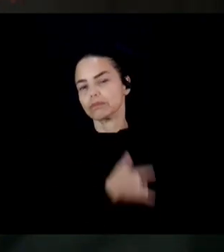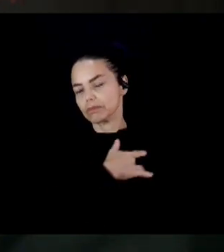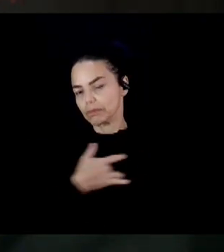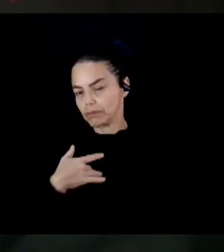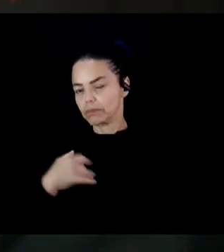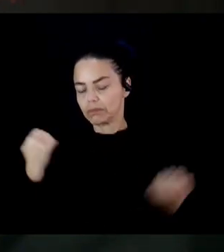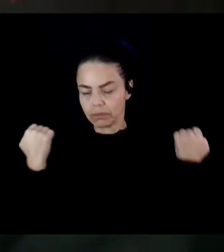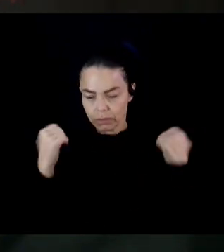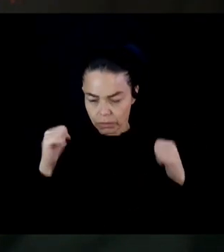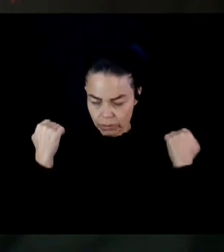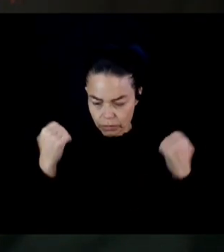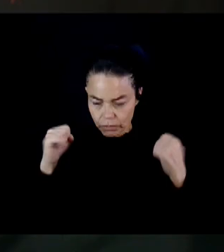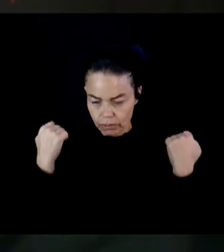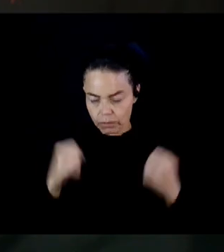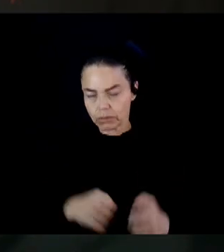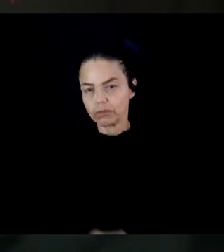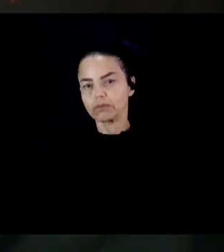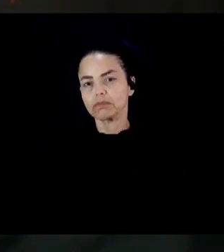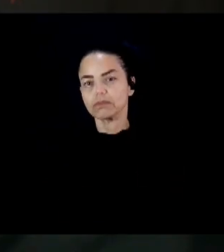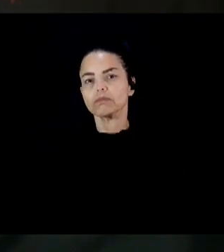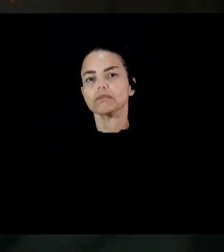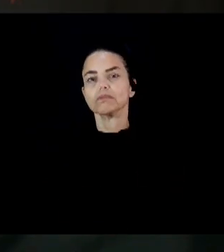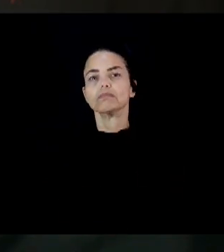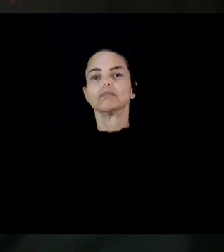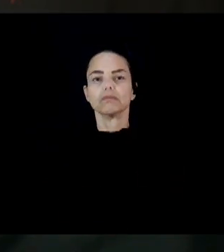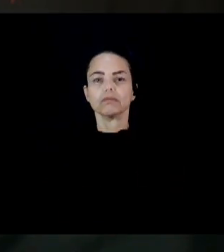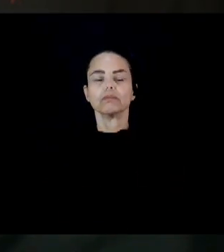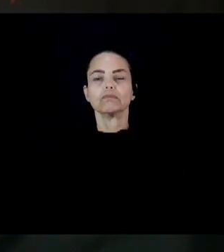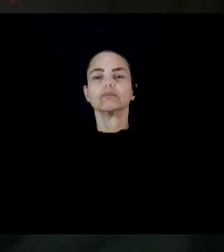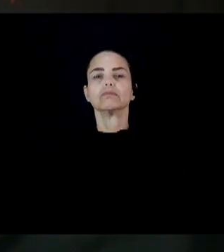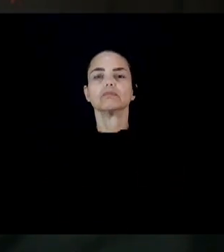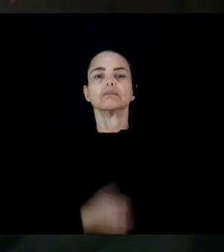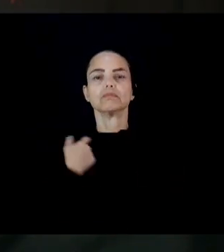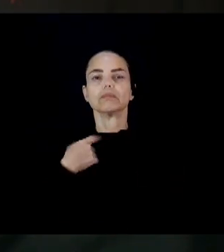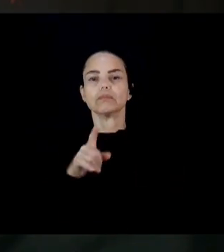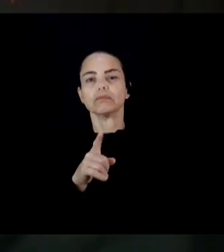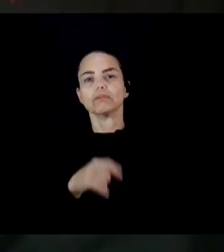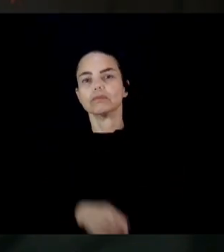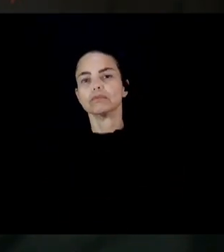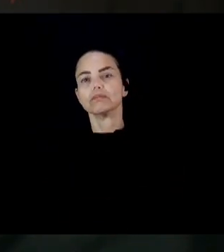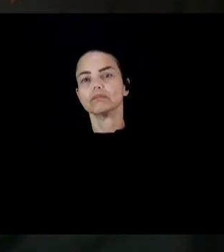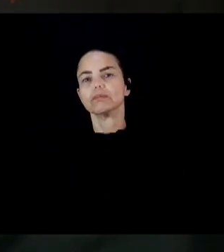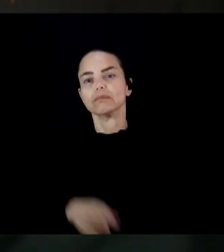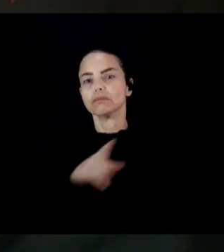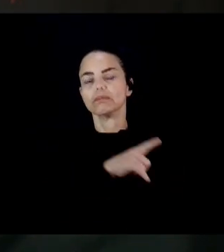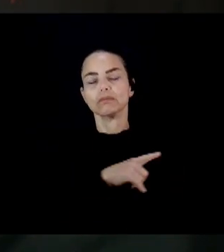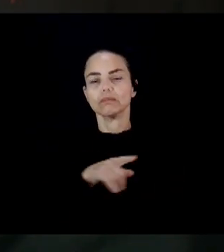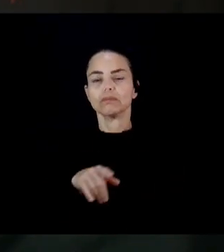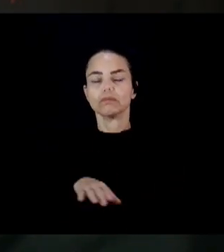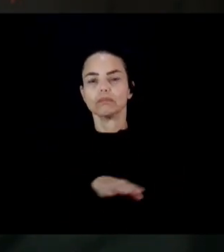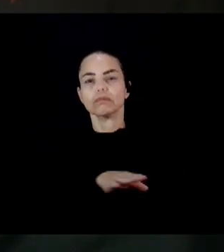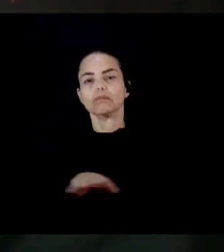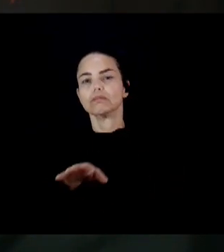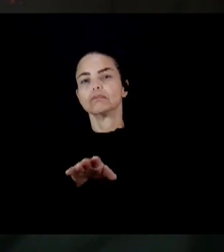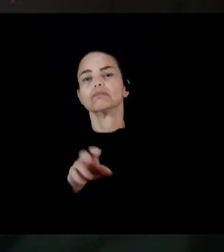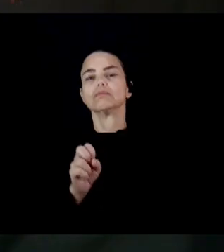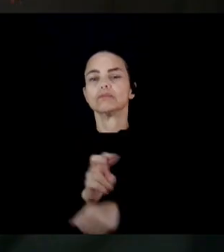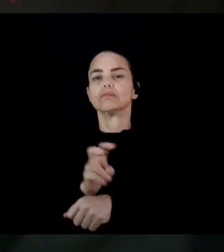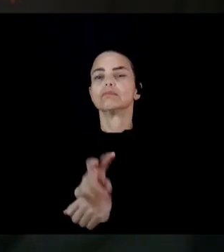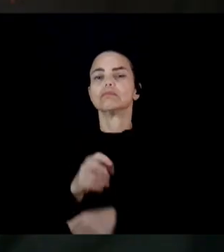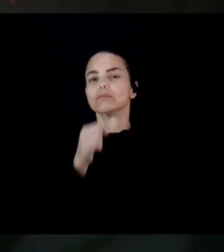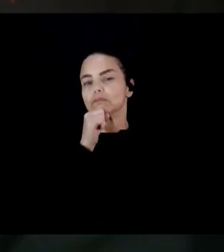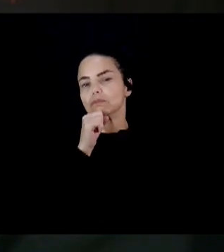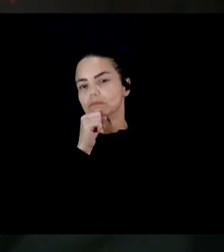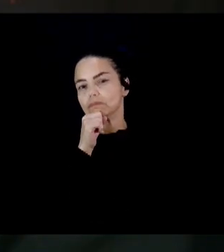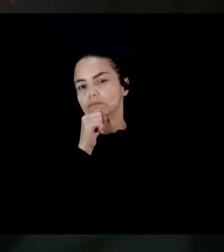atividade física, e até o símbolo, né, de você estacionar lá na vaga do idoso, você pode ver que o